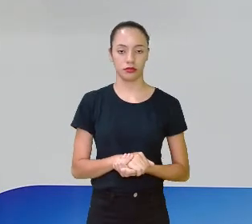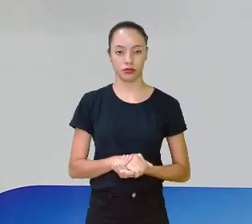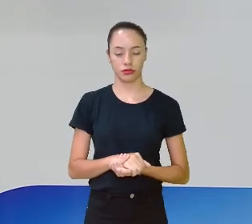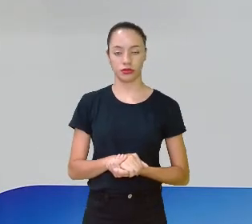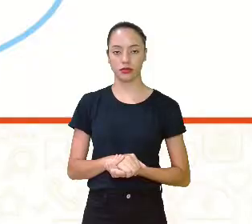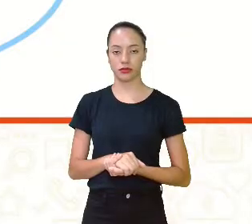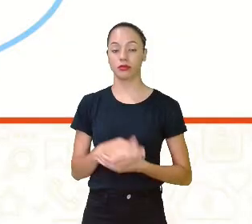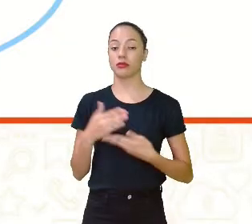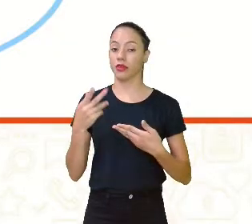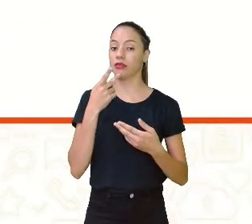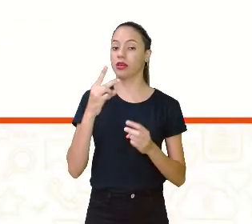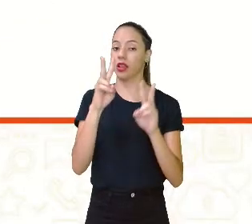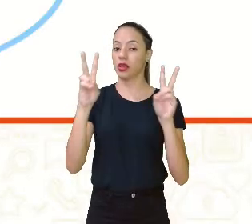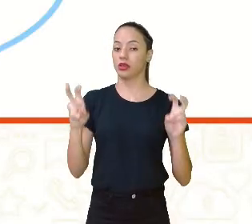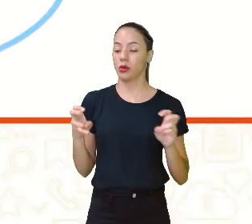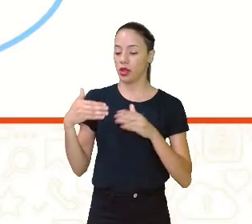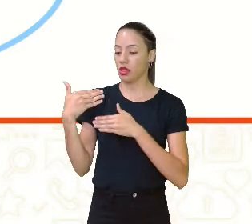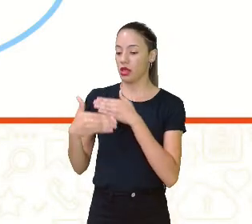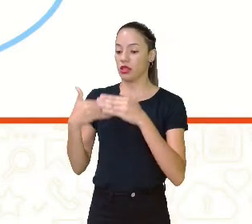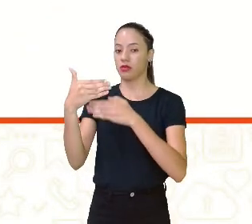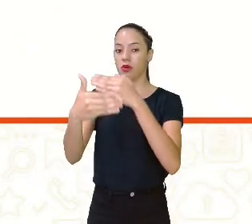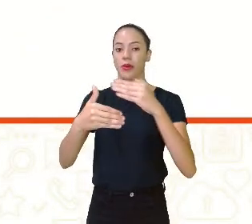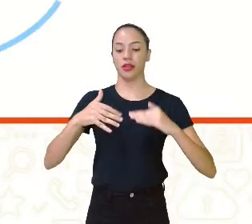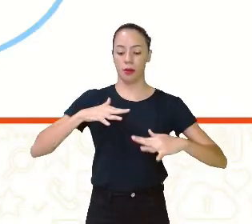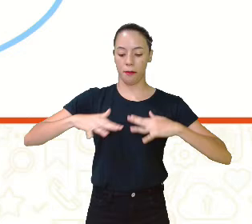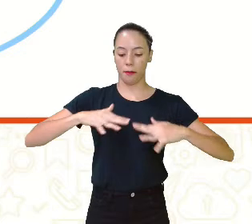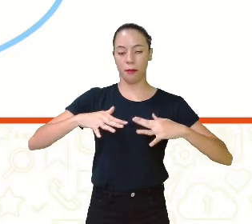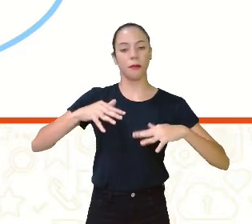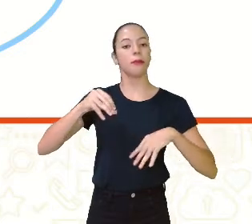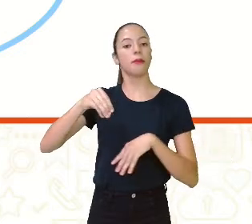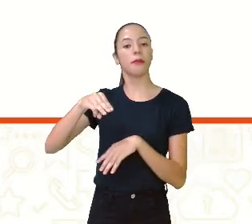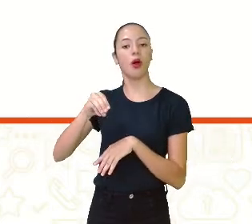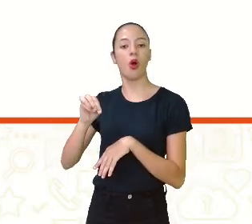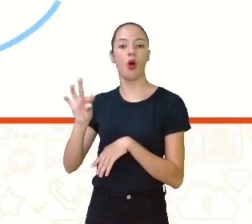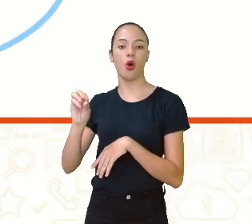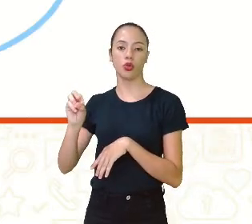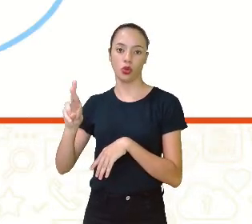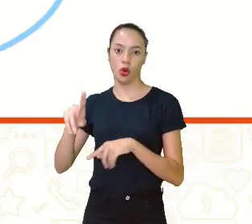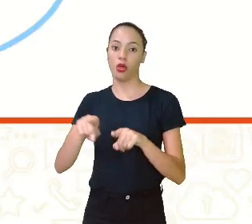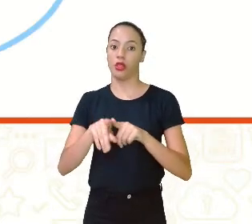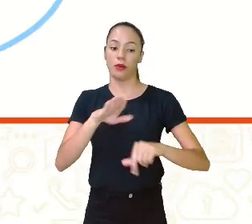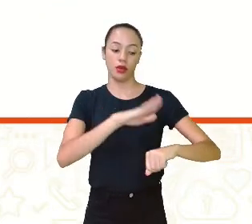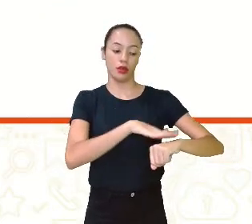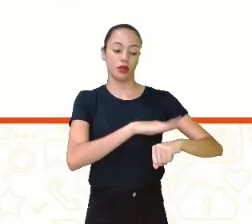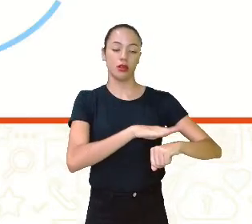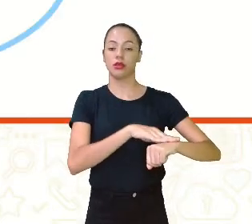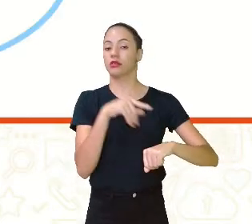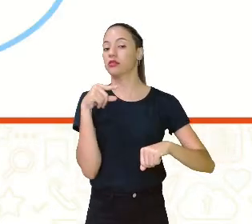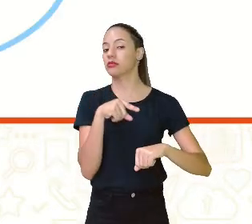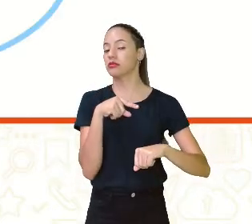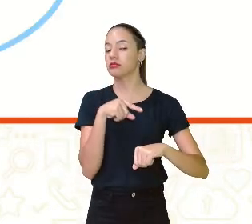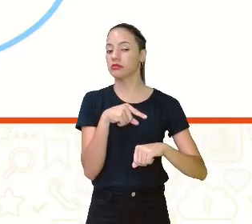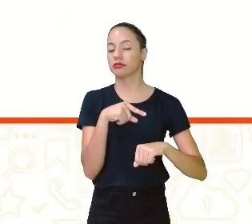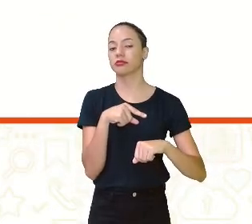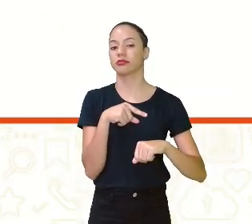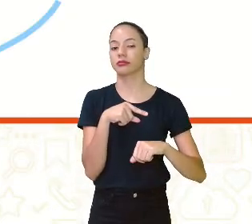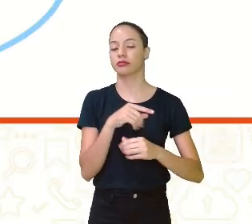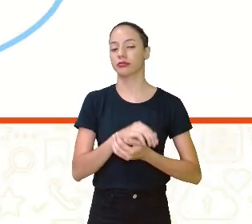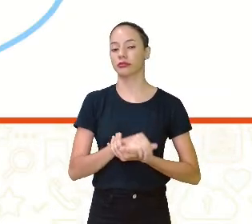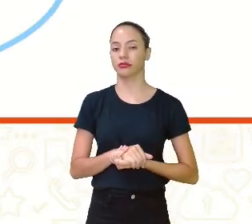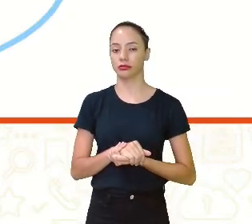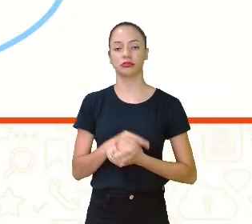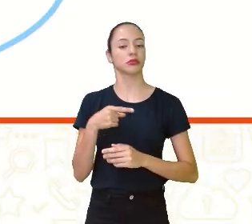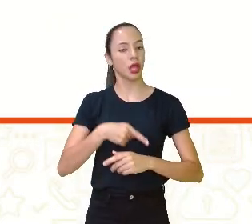pouquinho sobre o desenvolvimento motor, que a autonomia ele traz também